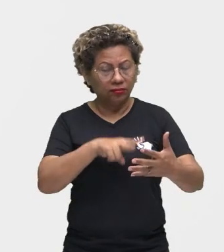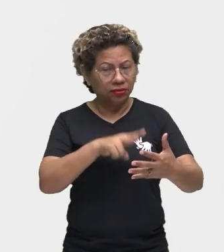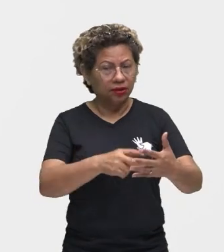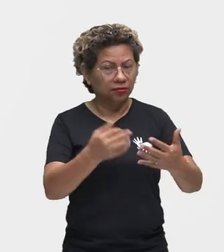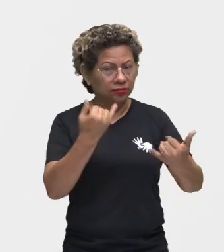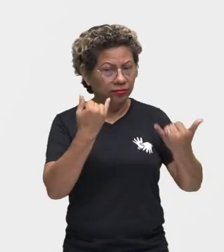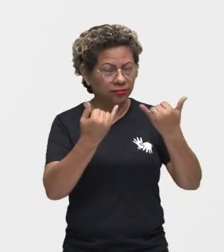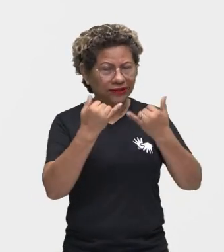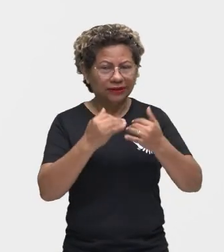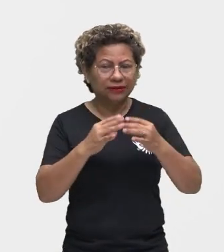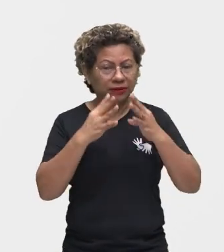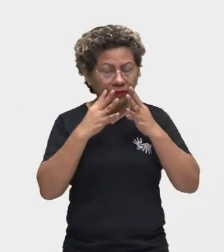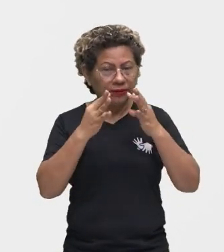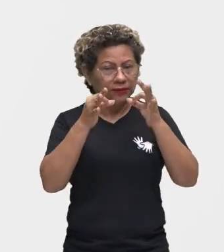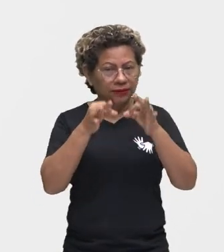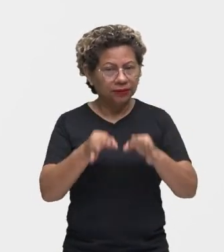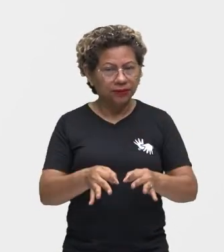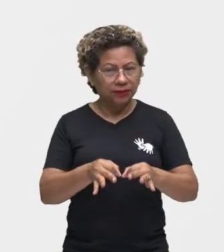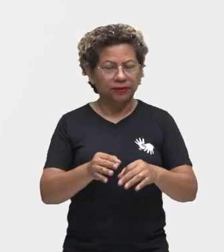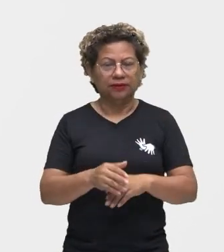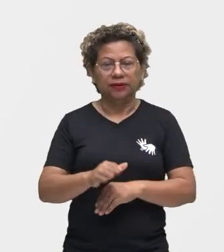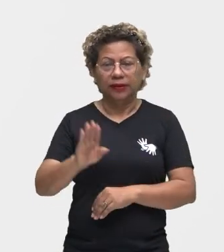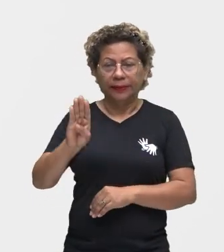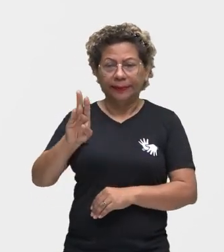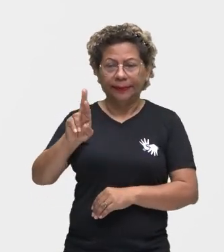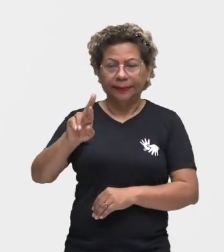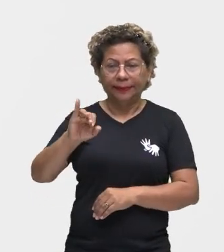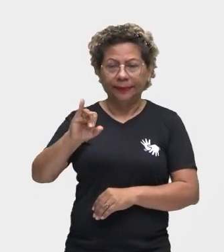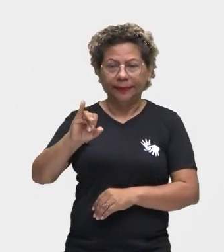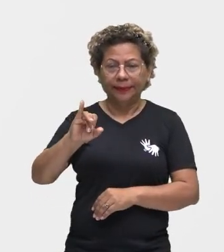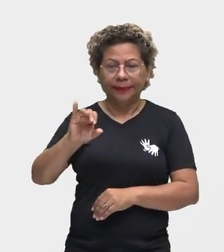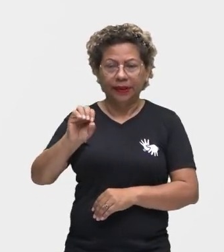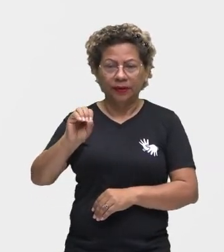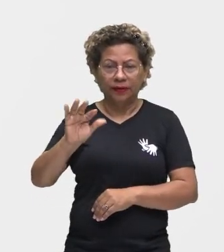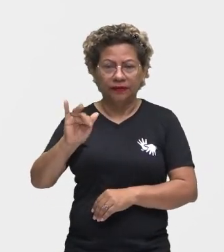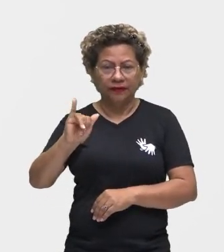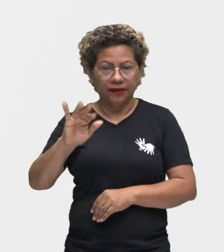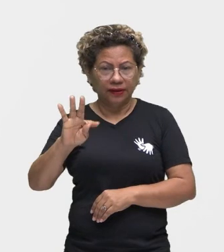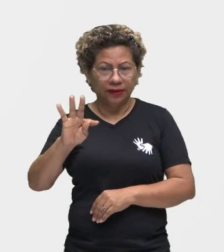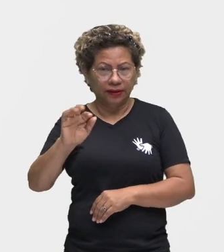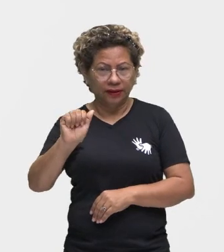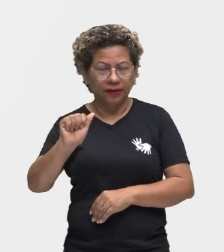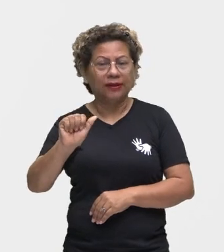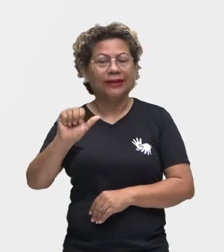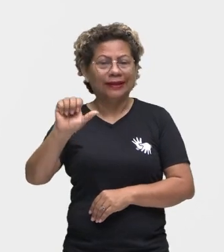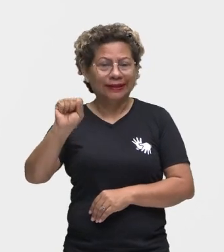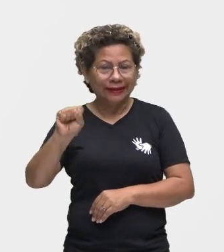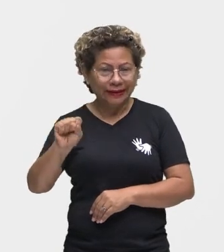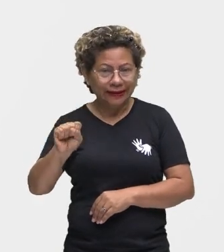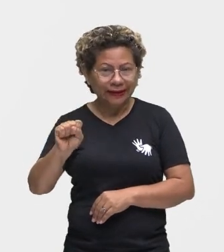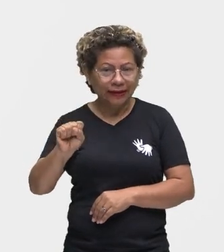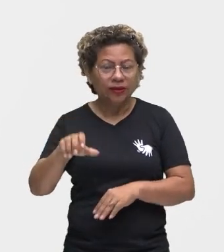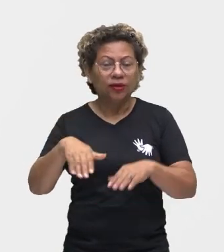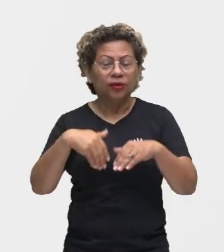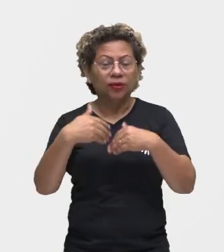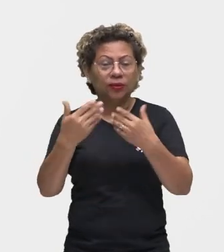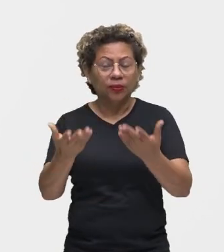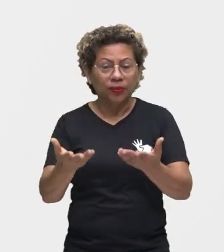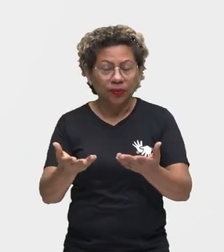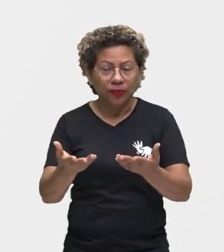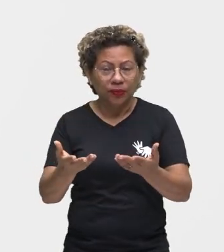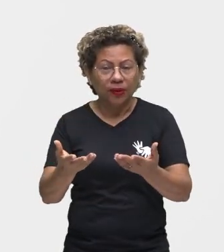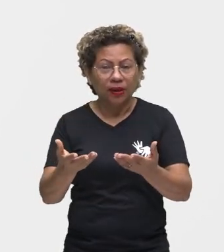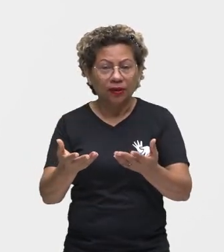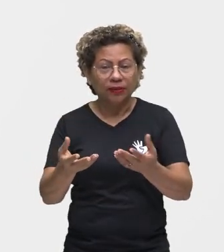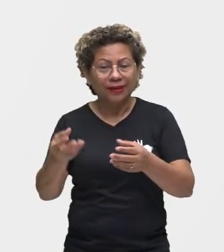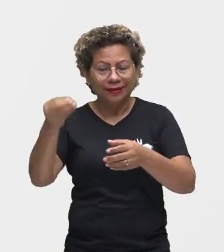perguntei para vocês, os filóides nas briófitas são uma forma muito simples de qual parte da planta? Então